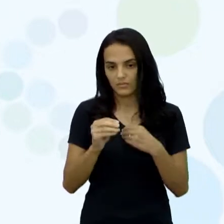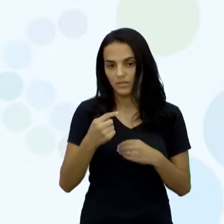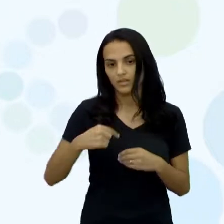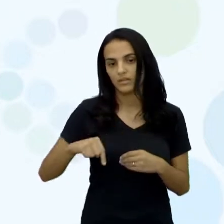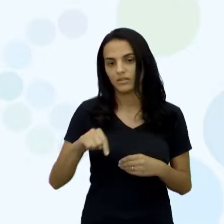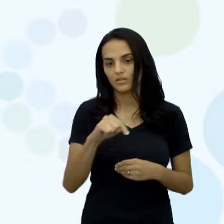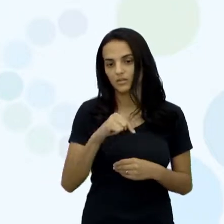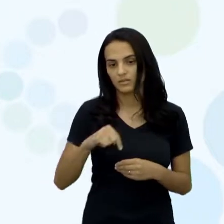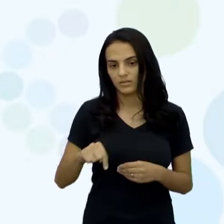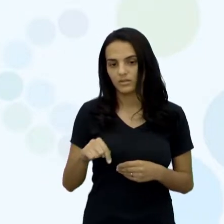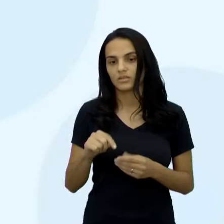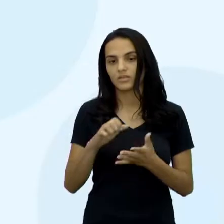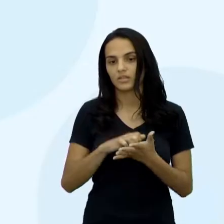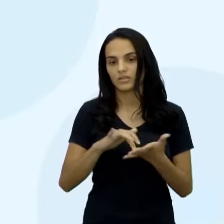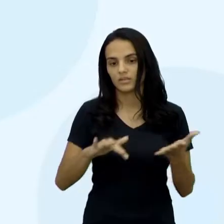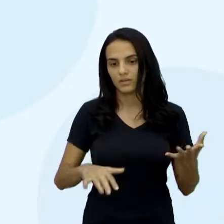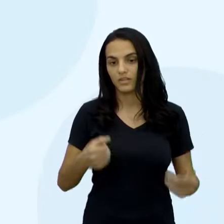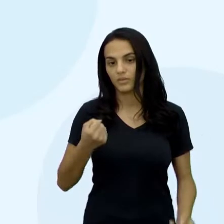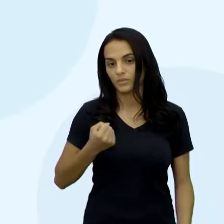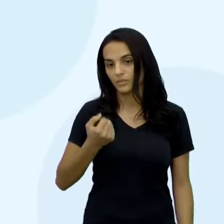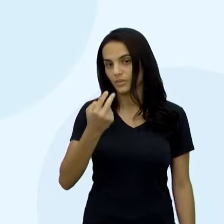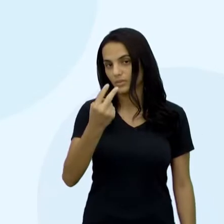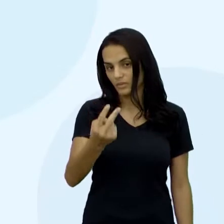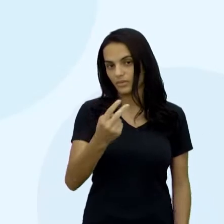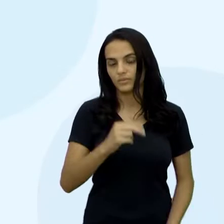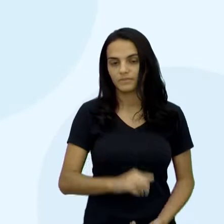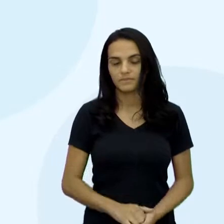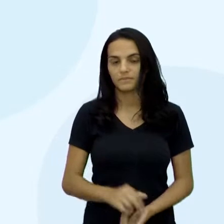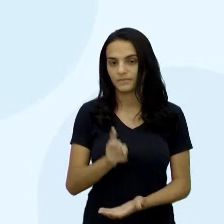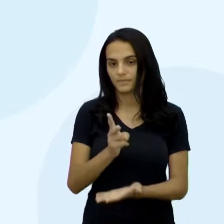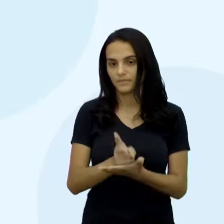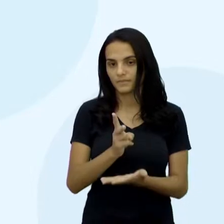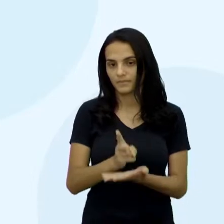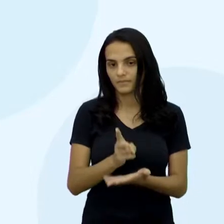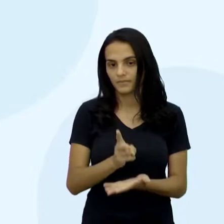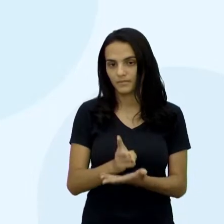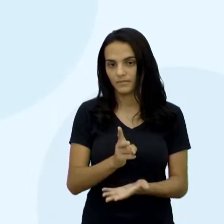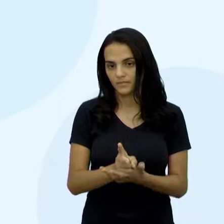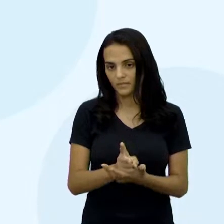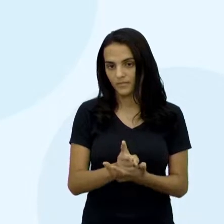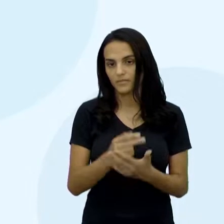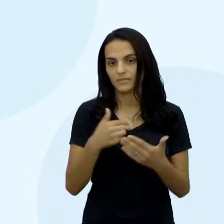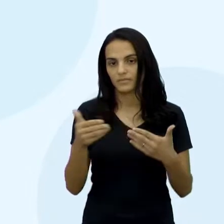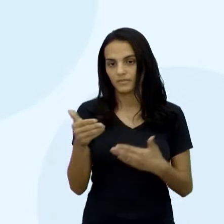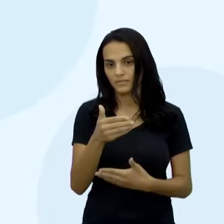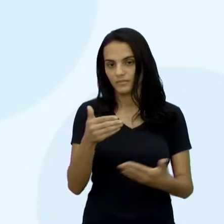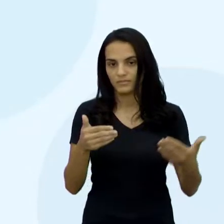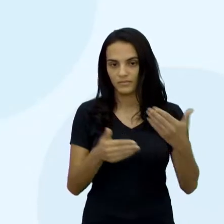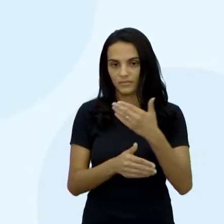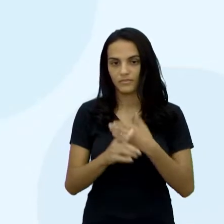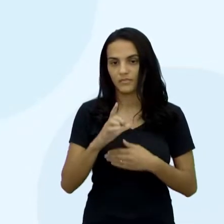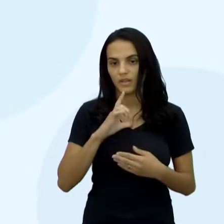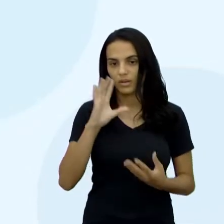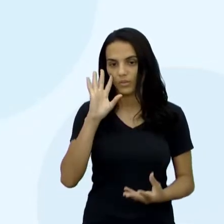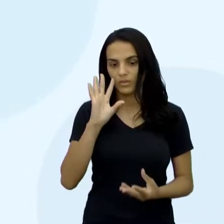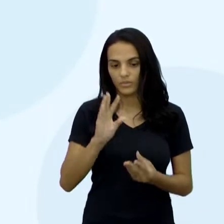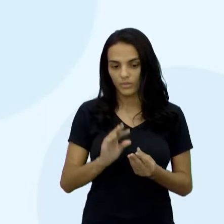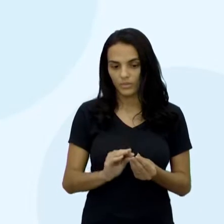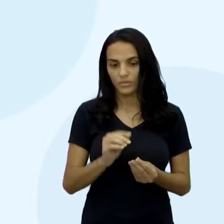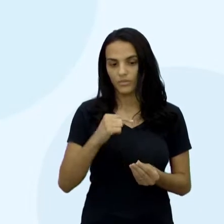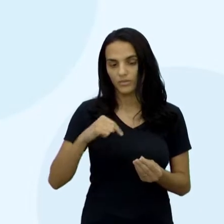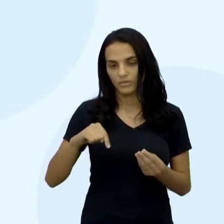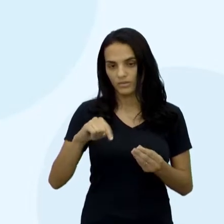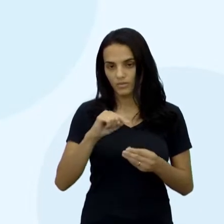SEI relativa à atividade número 2. Como sempre, no começo dos slides sempre tem o resumo do nosso componente,